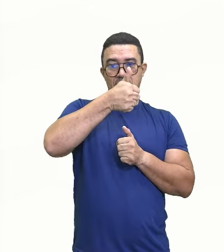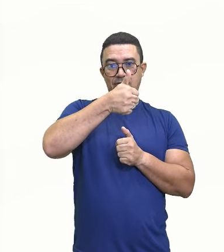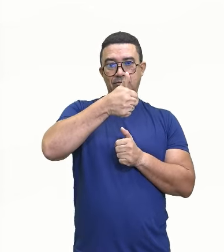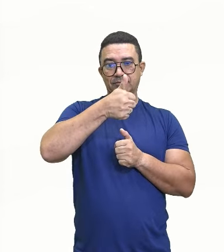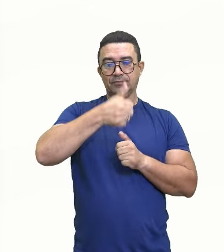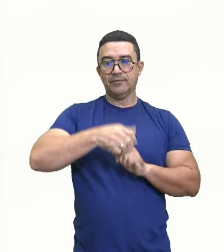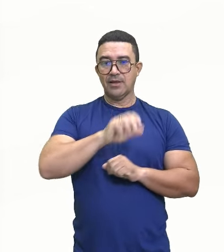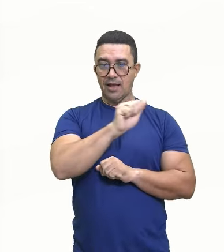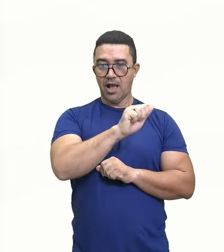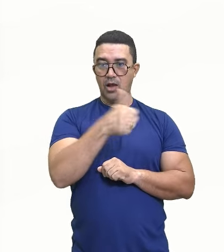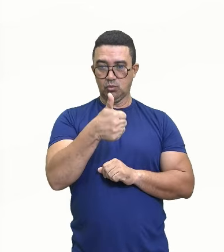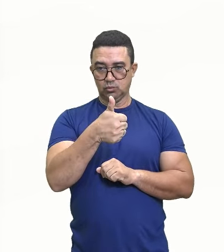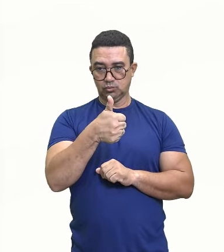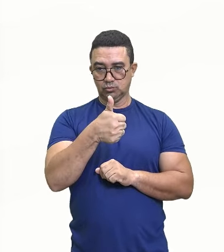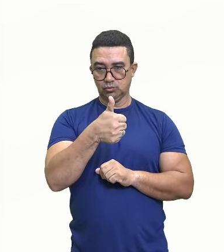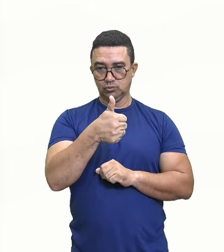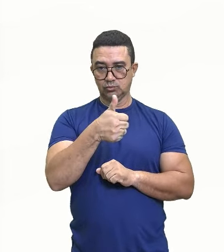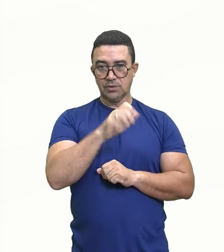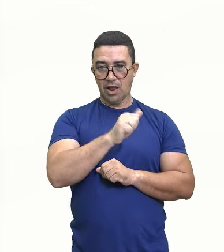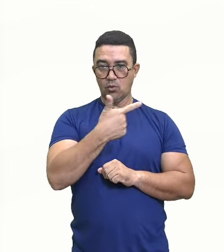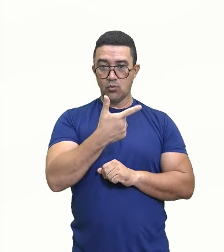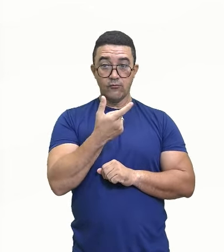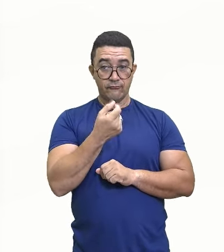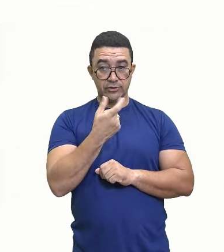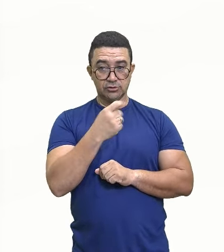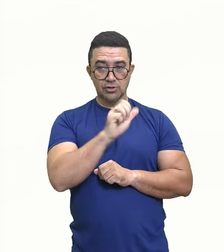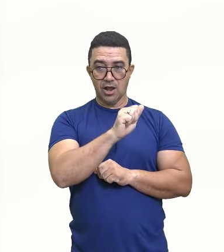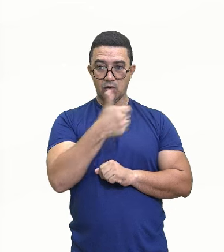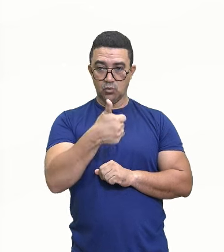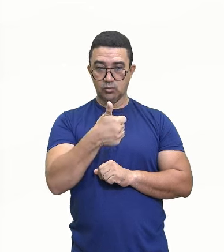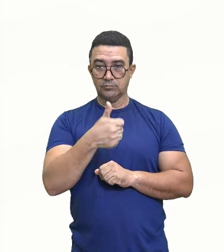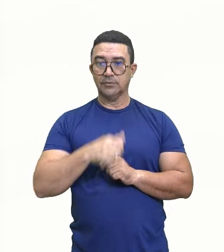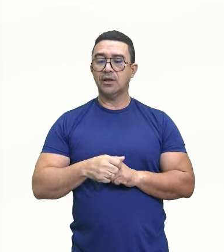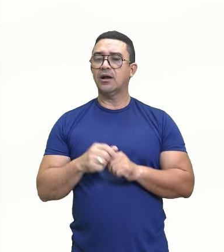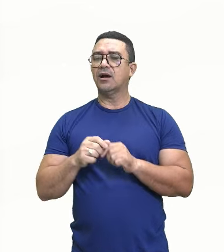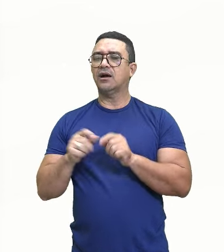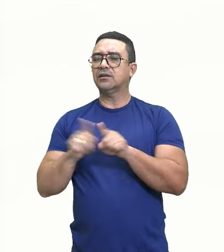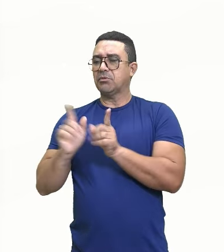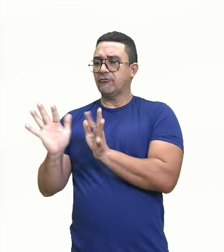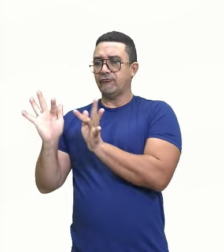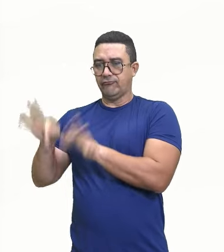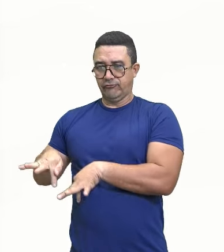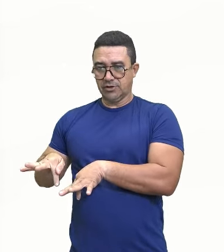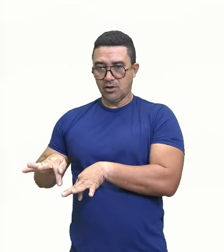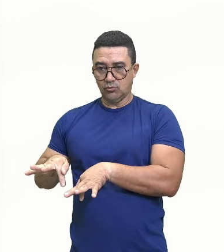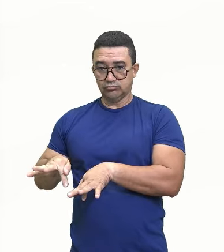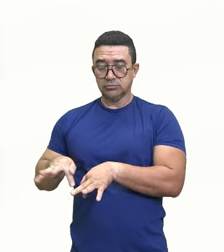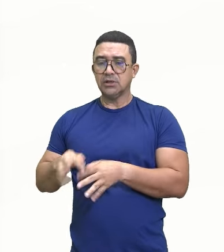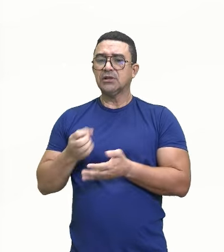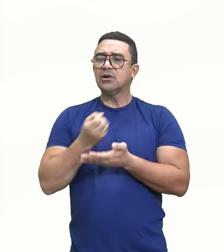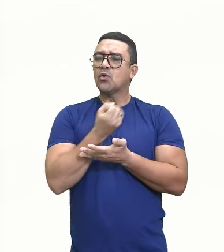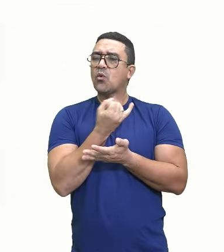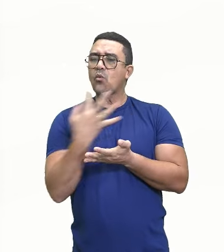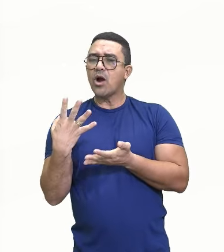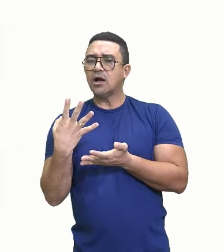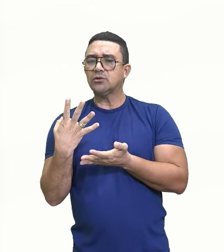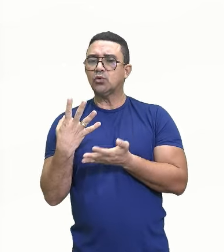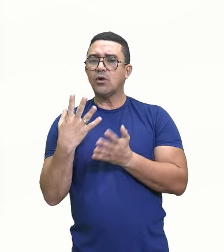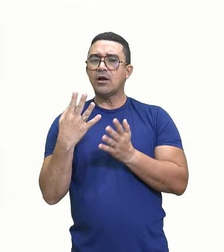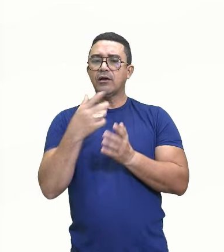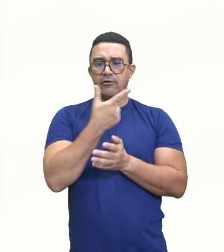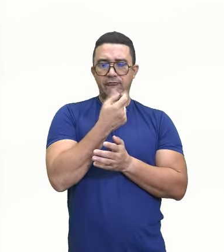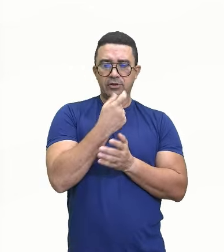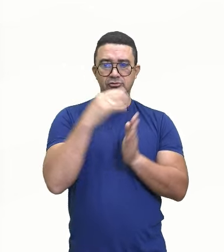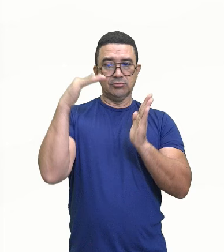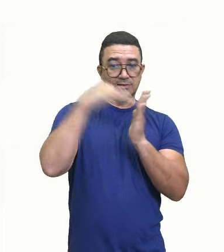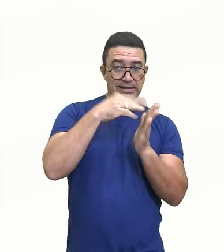no caso aqui é o 20, ao último termo. Então, nós temos quantos termos aqui de 20 até